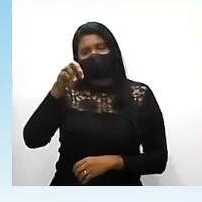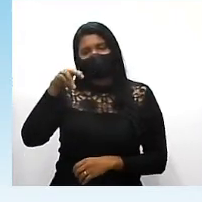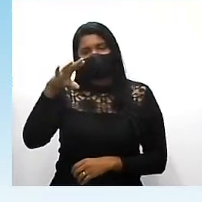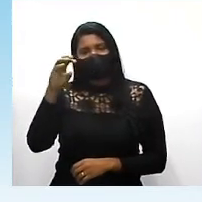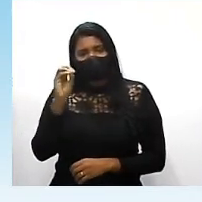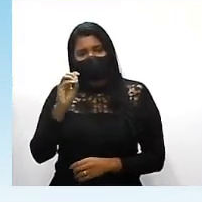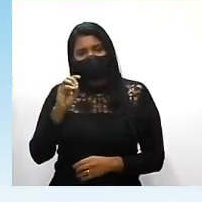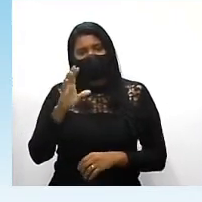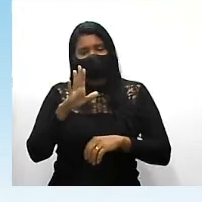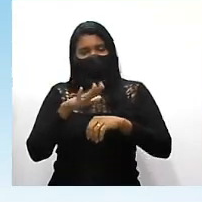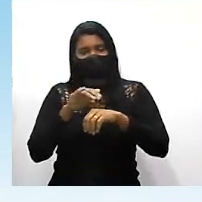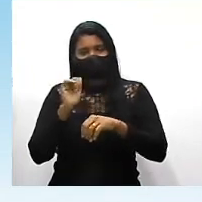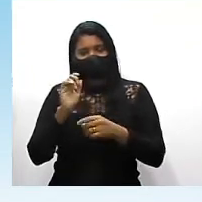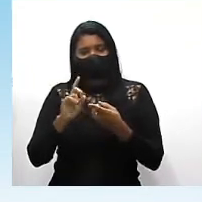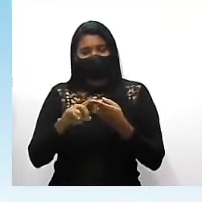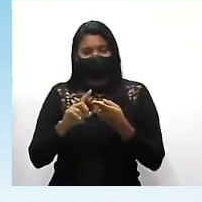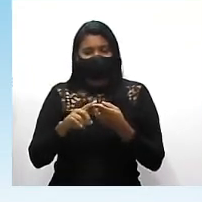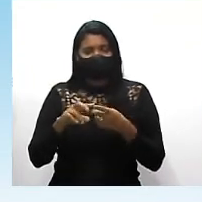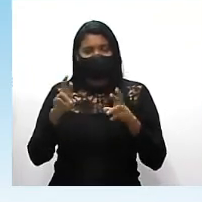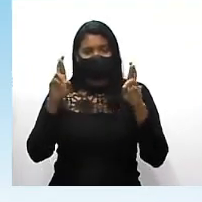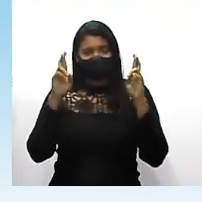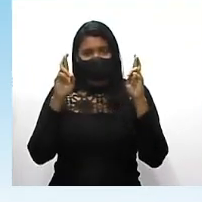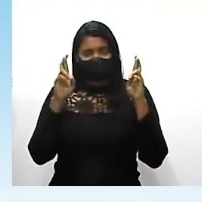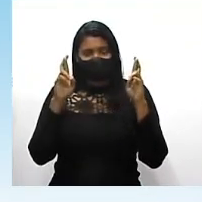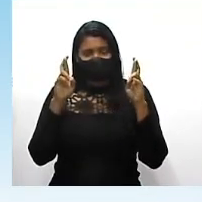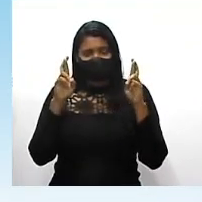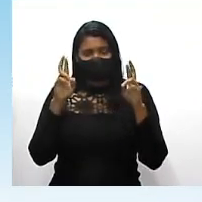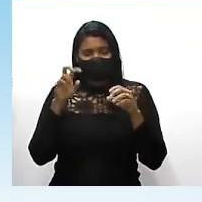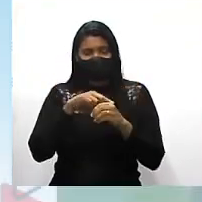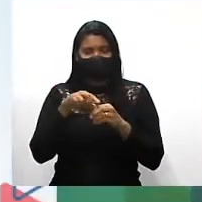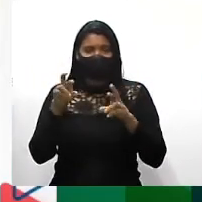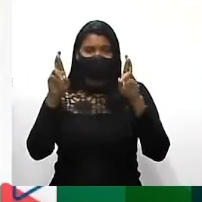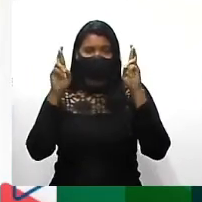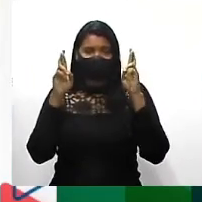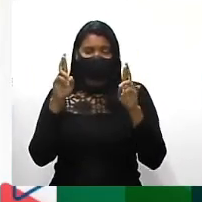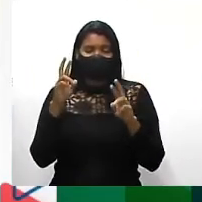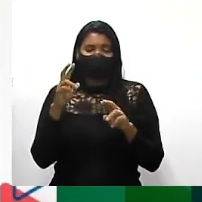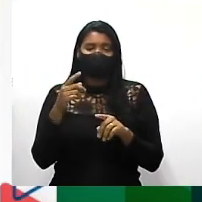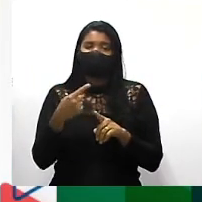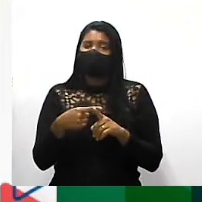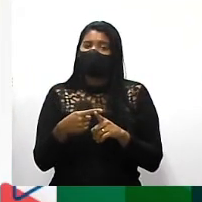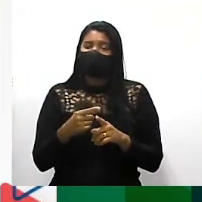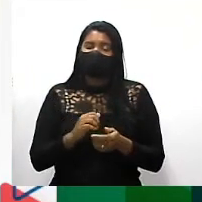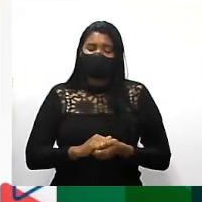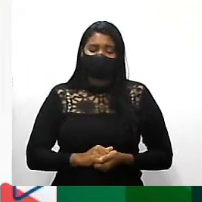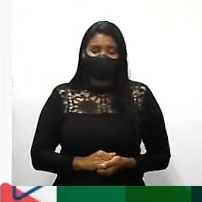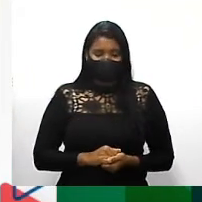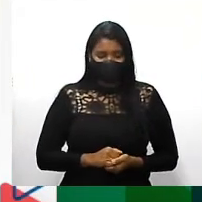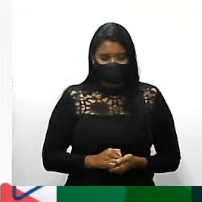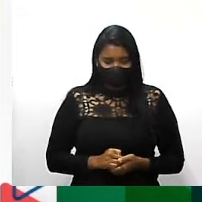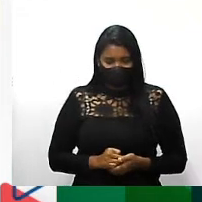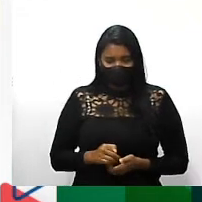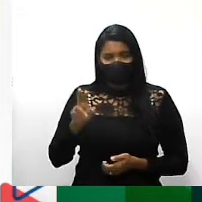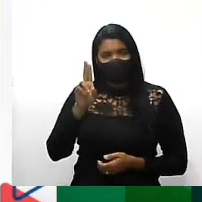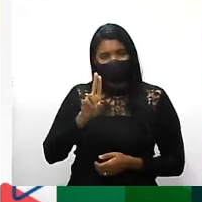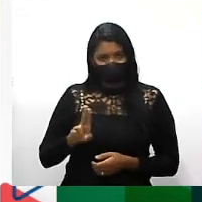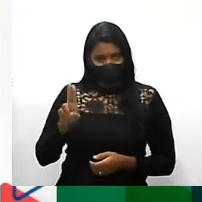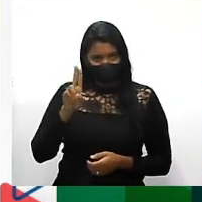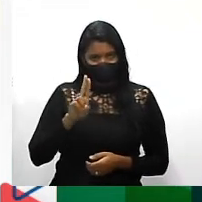são chamadas de células da esperança. Por quê? Olha só, quando elas são